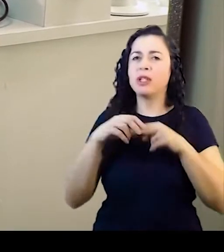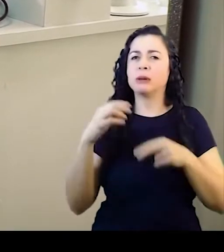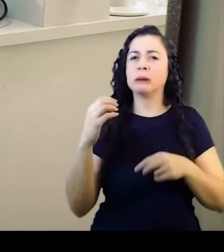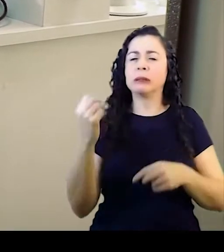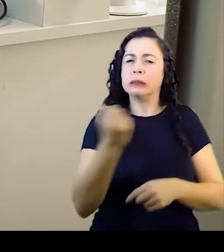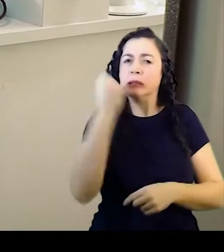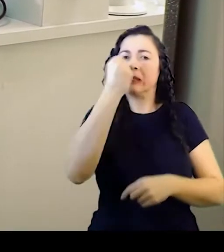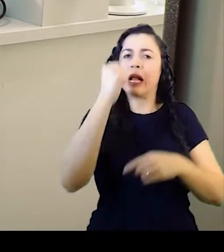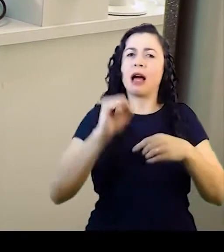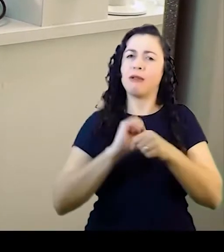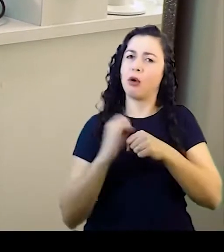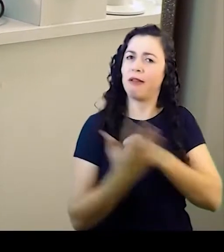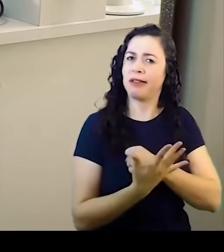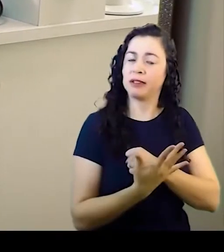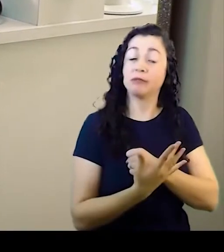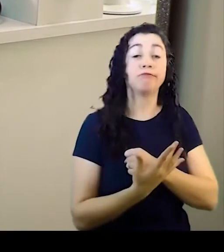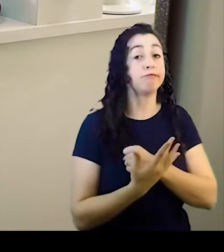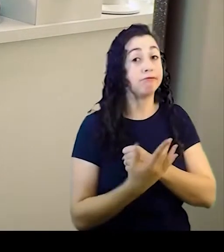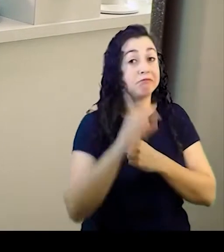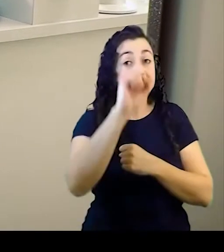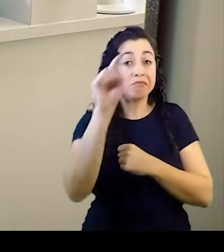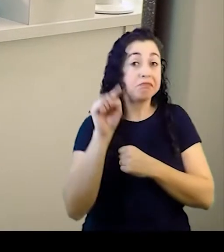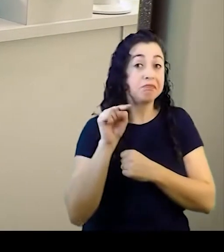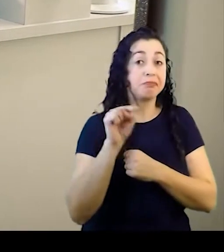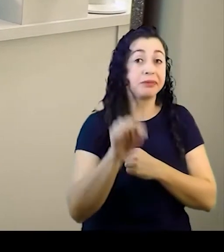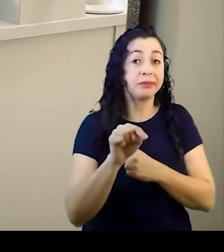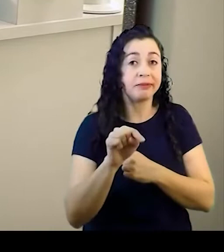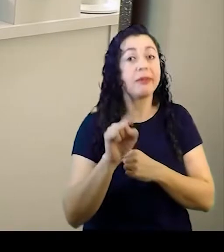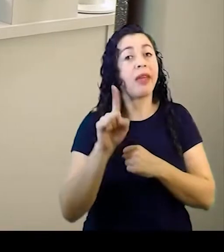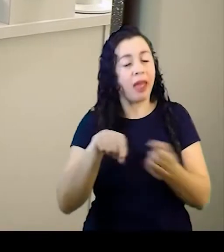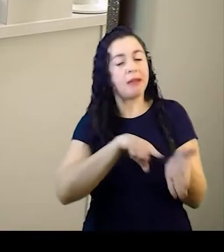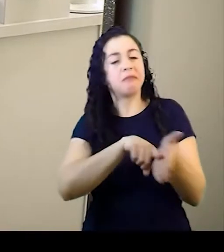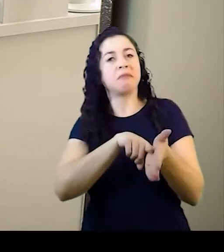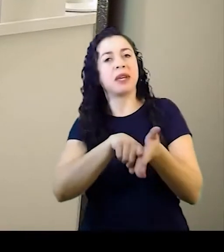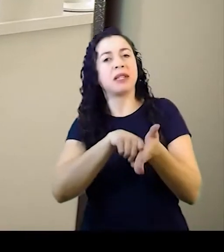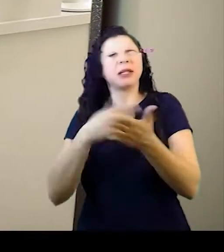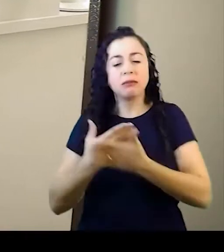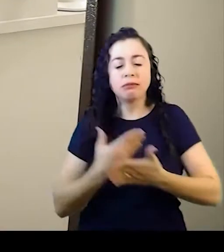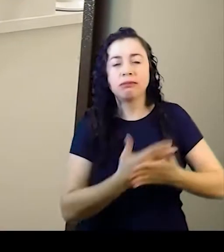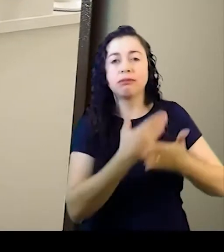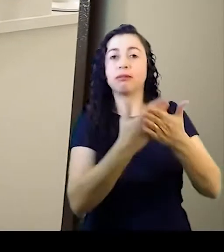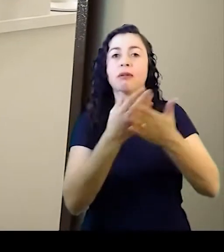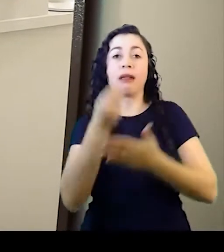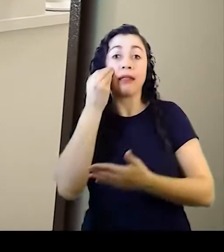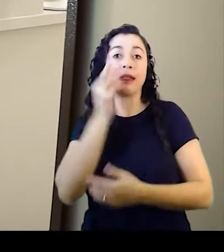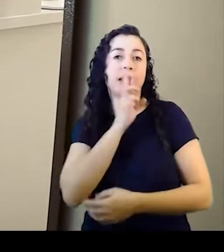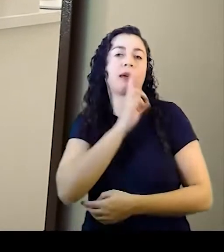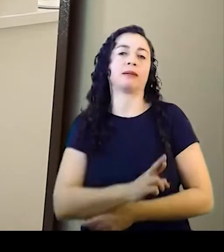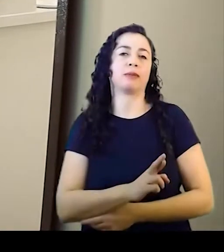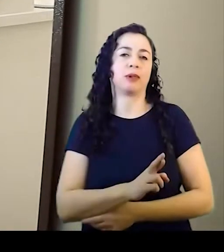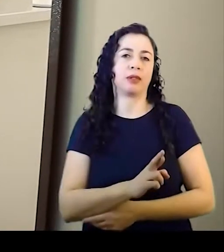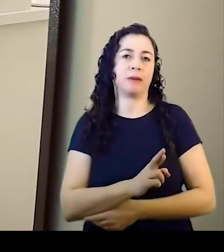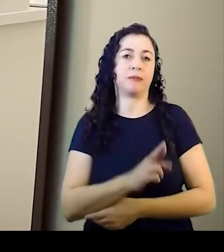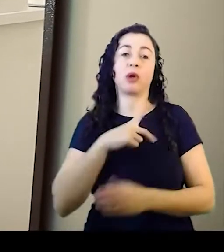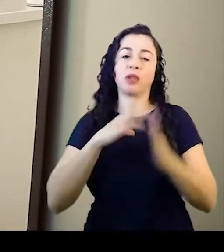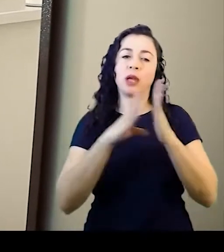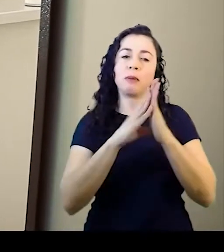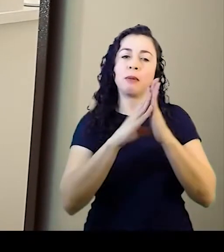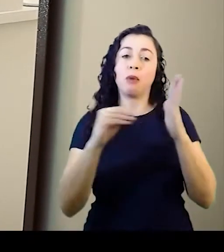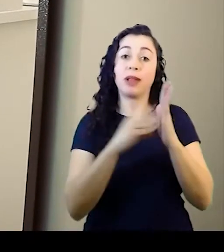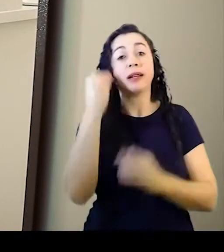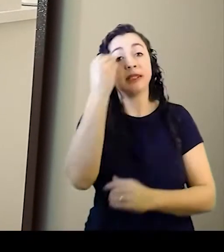Bom, essas são questões que a gente pretende responder através de uma pesquisa que é realizada tanto com modelos